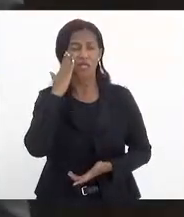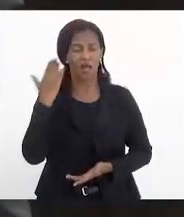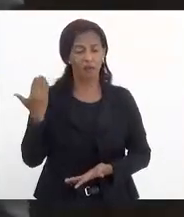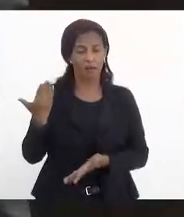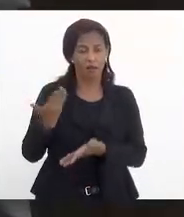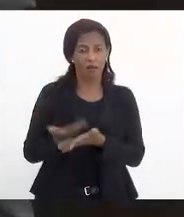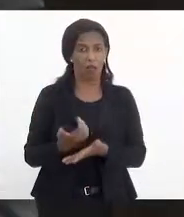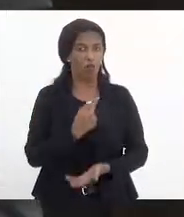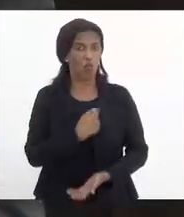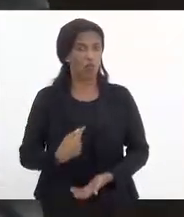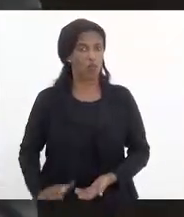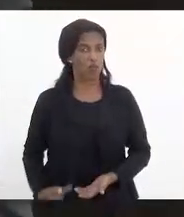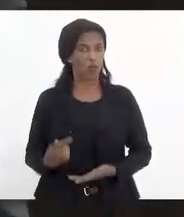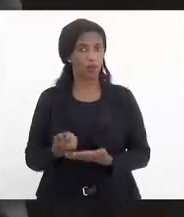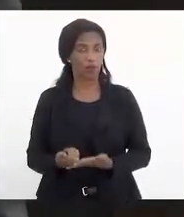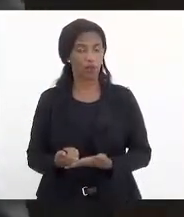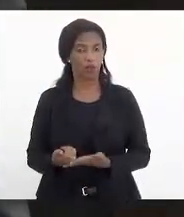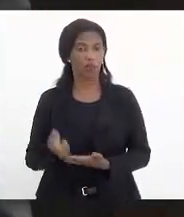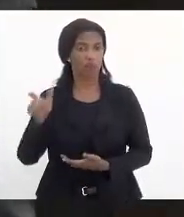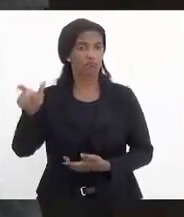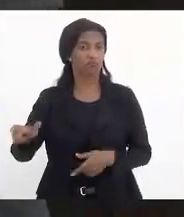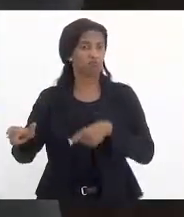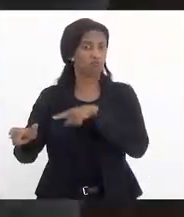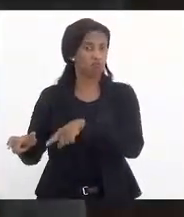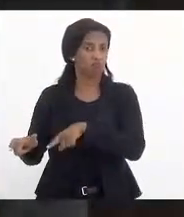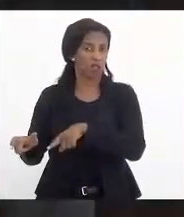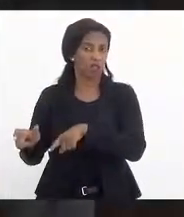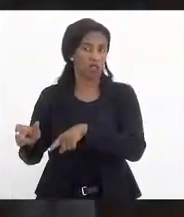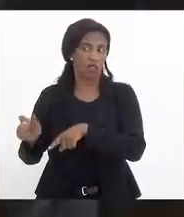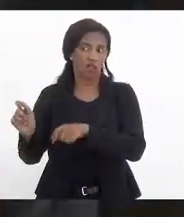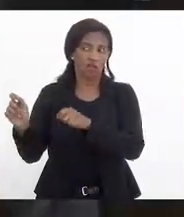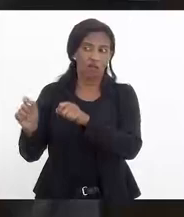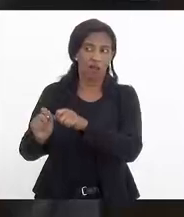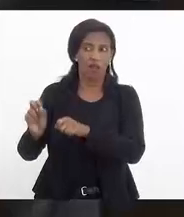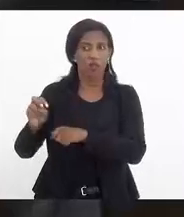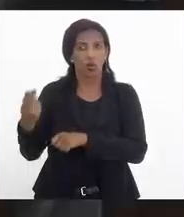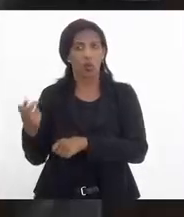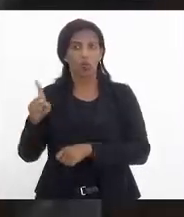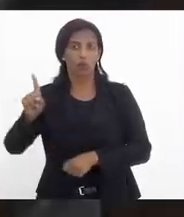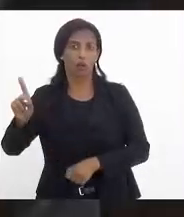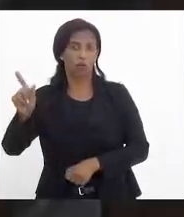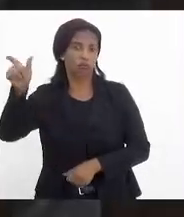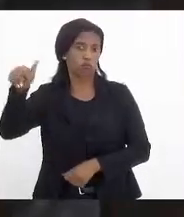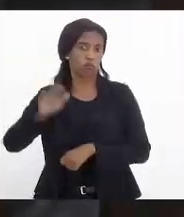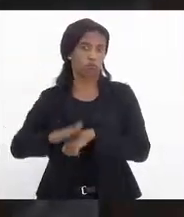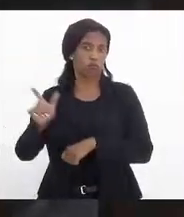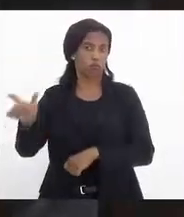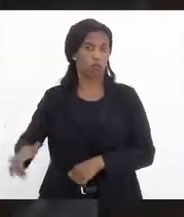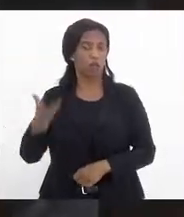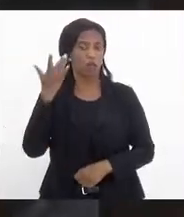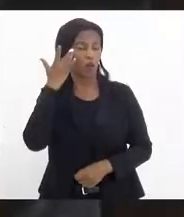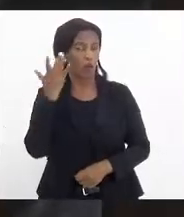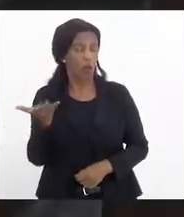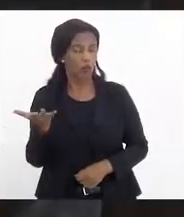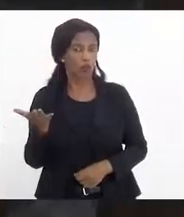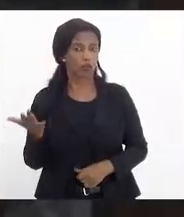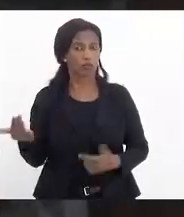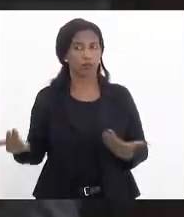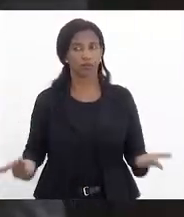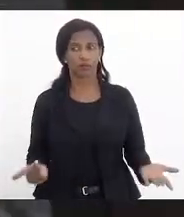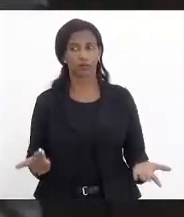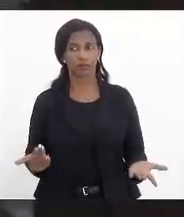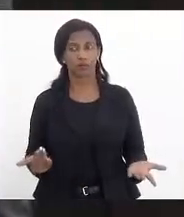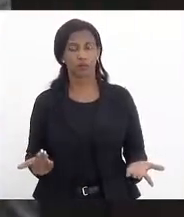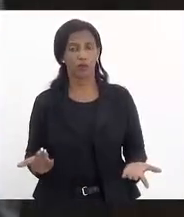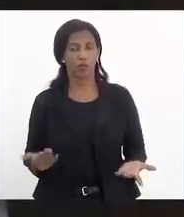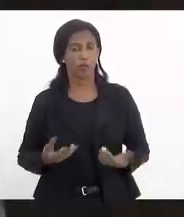olha, o governo, ele faz ou não faz se não quiser. Eu acho que, diante